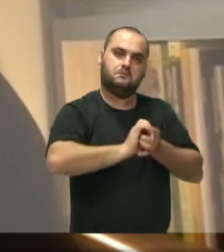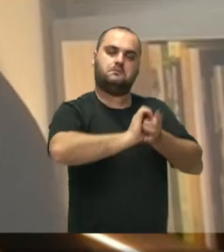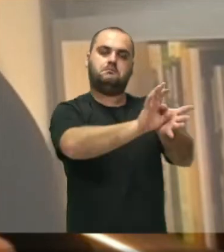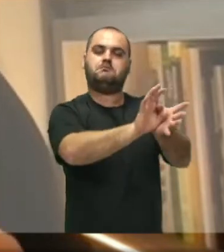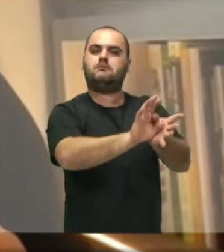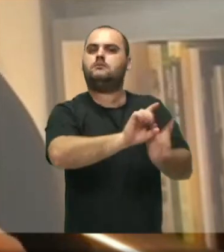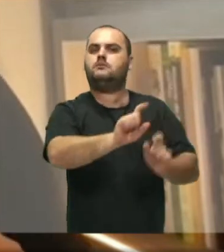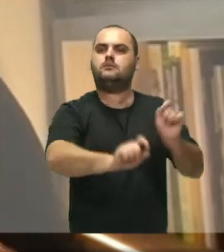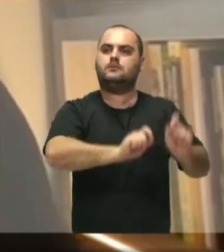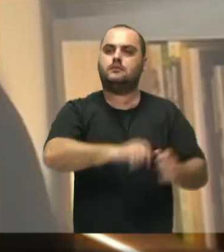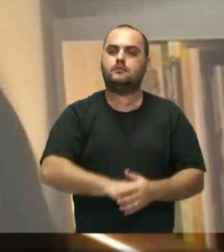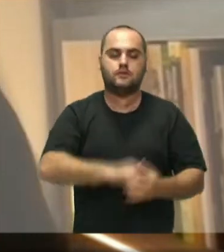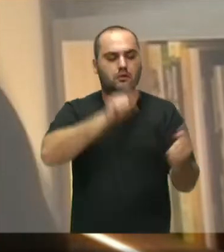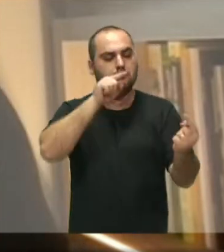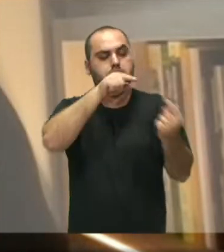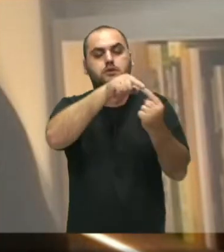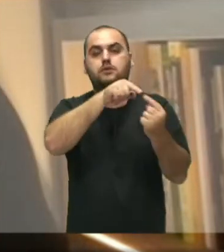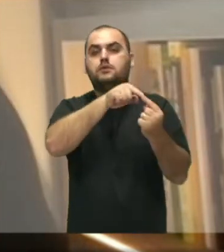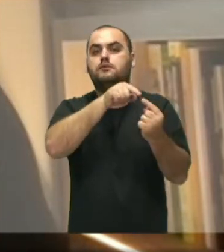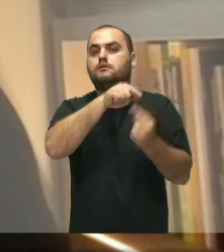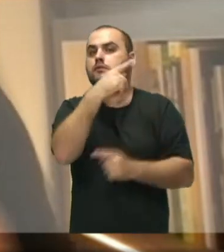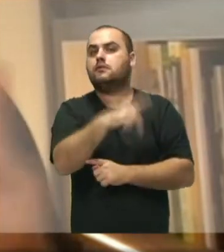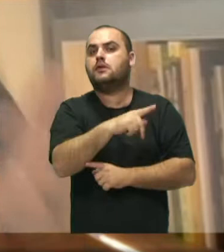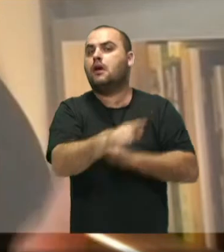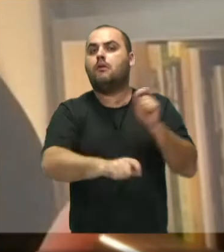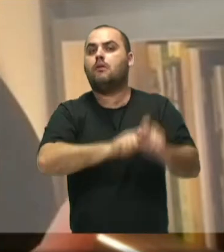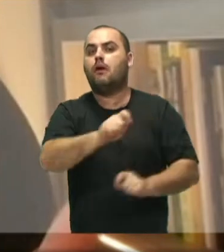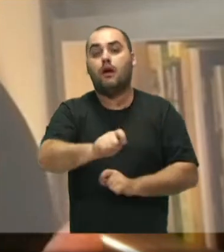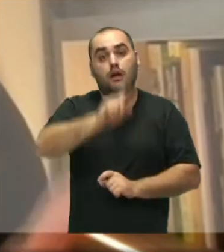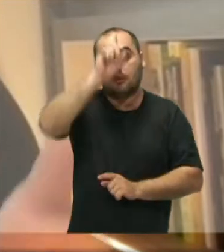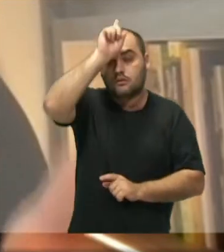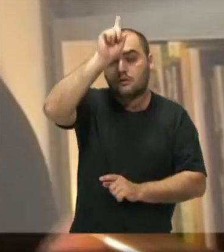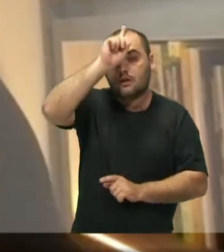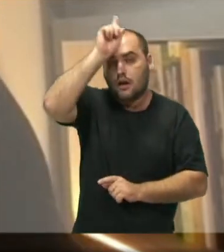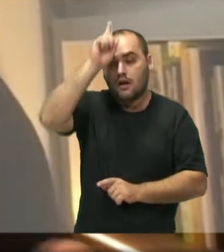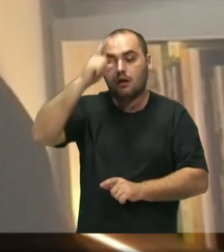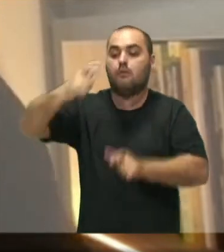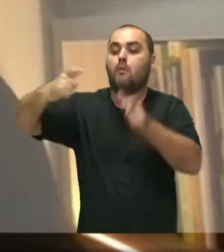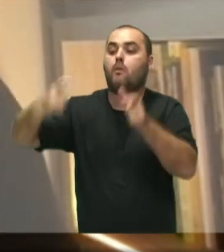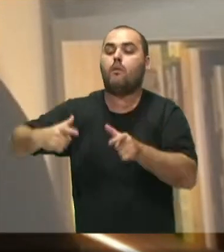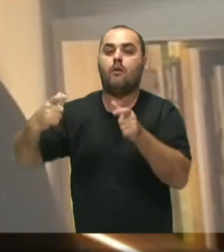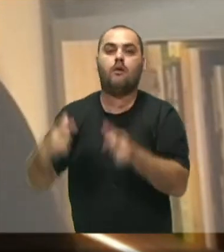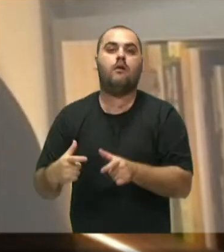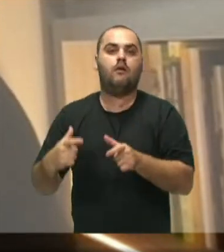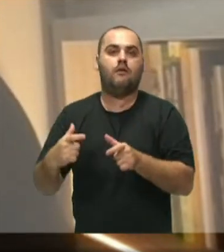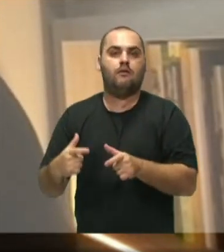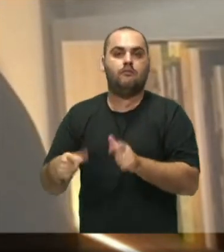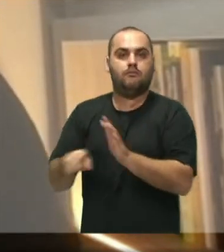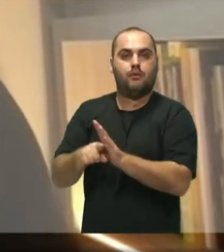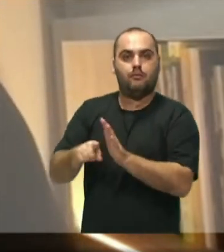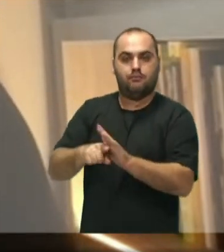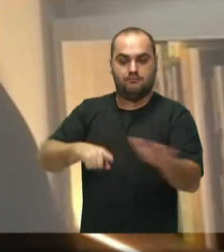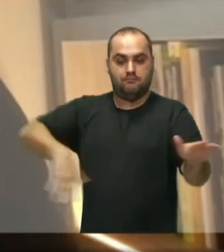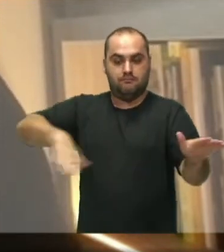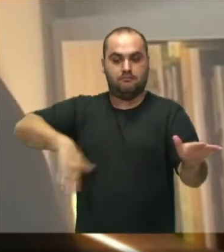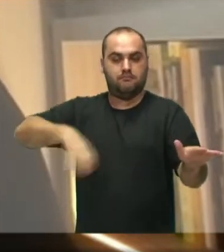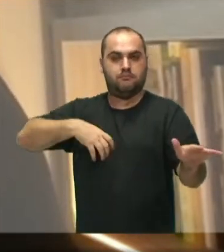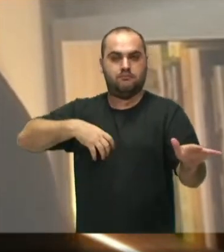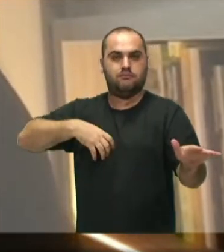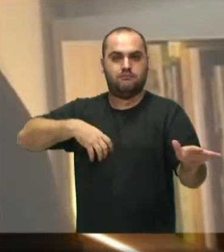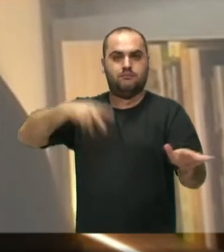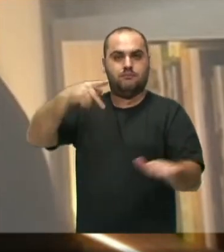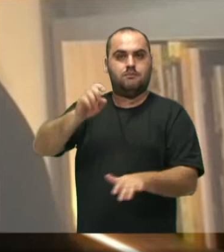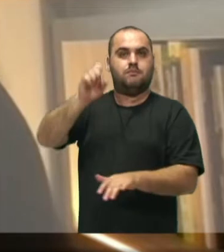é o objetivo dele é sugerindo inclusive um local para fazer a praia Pet ali